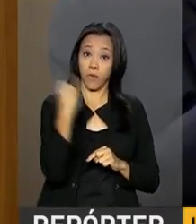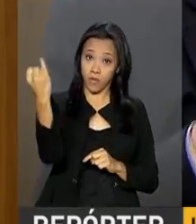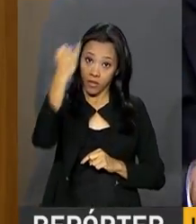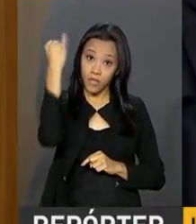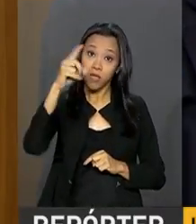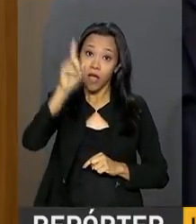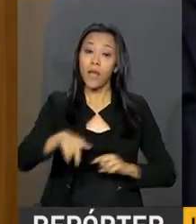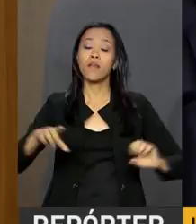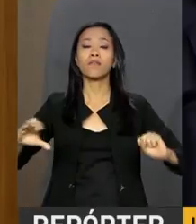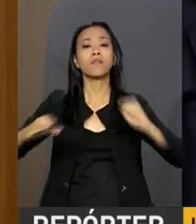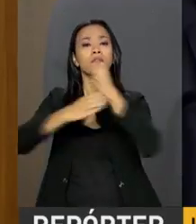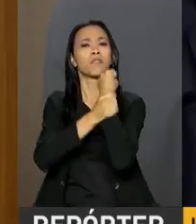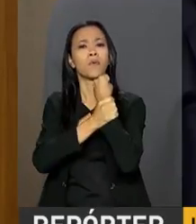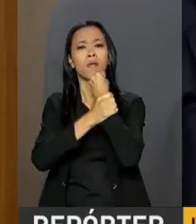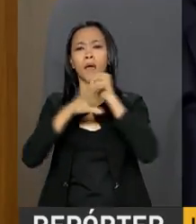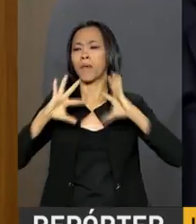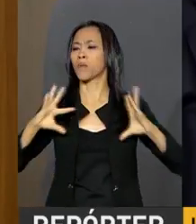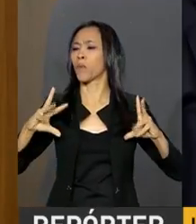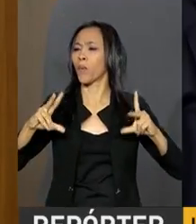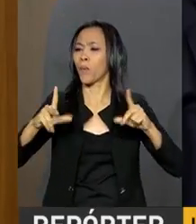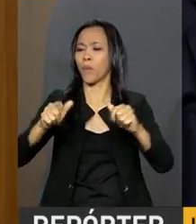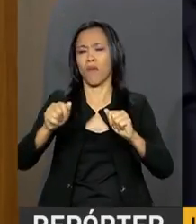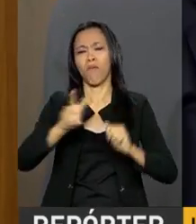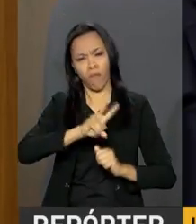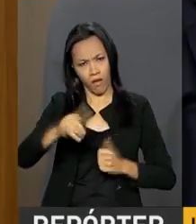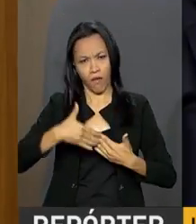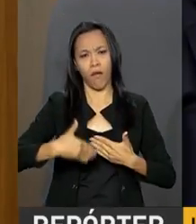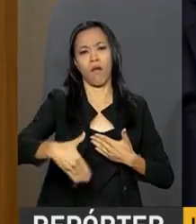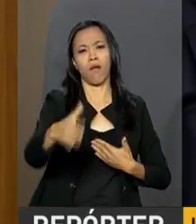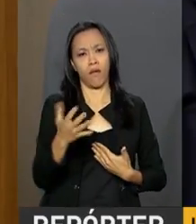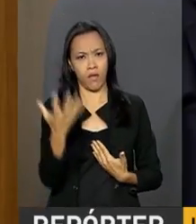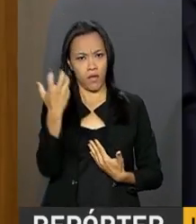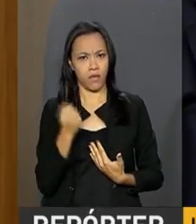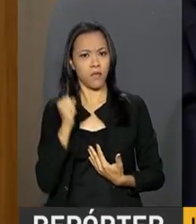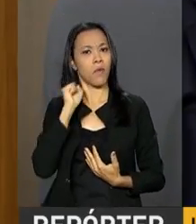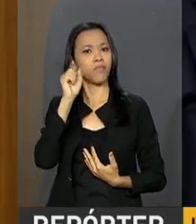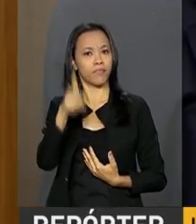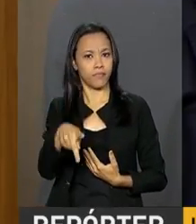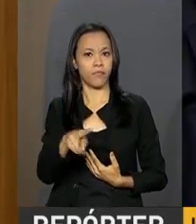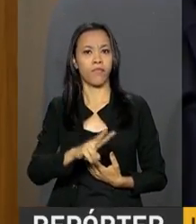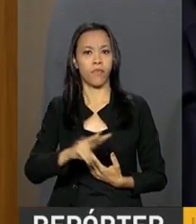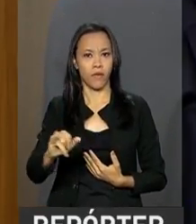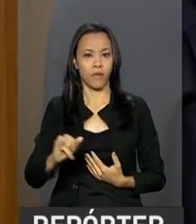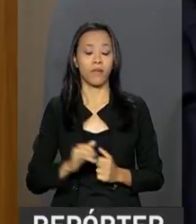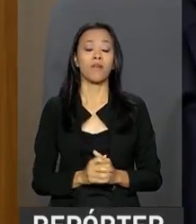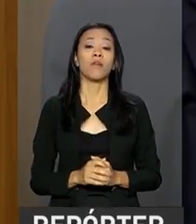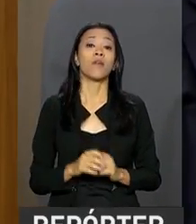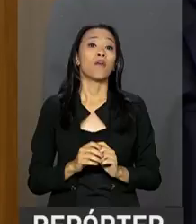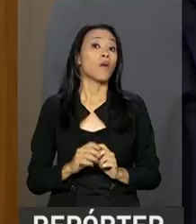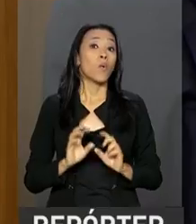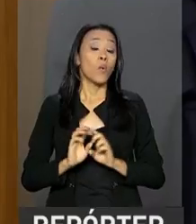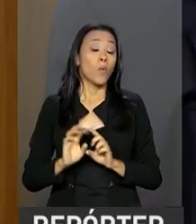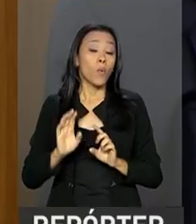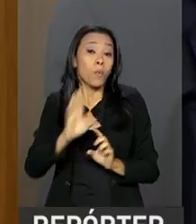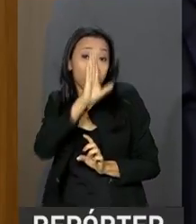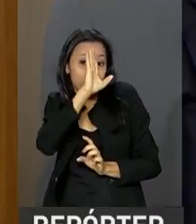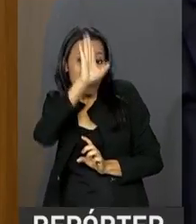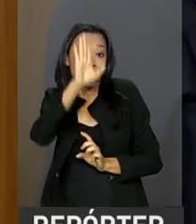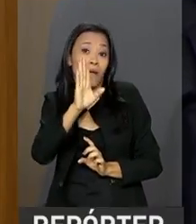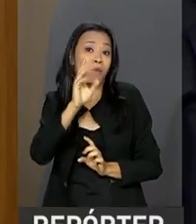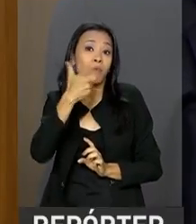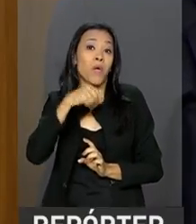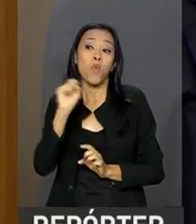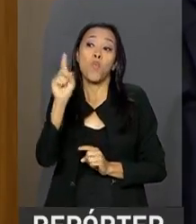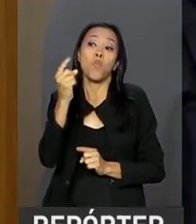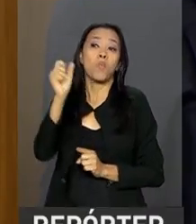todos os brasileiros que eles vão receber a sua aposentadoria porque a grande questão não é se um se